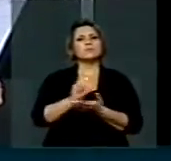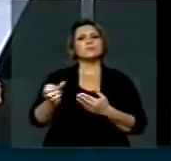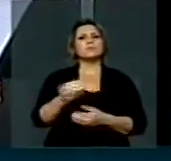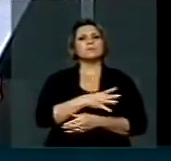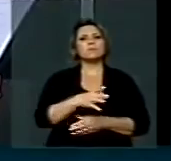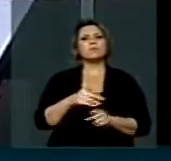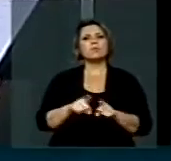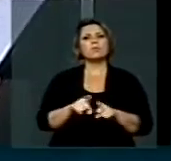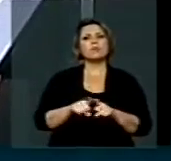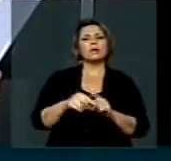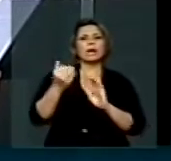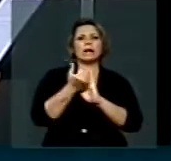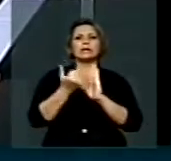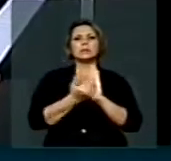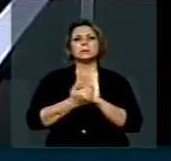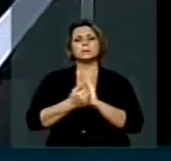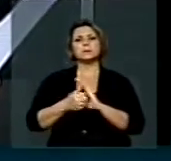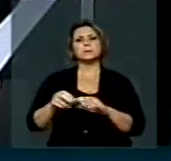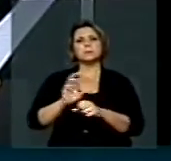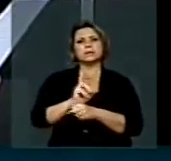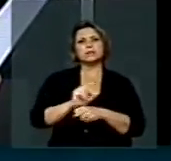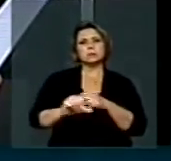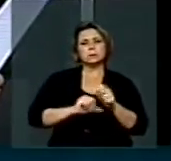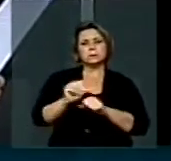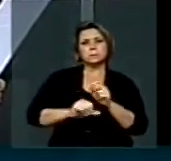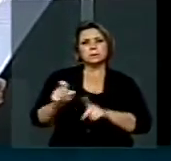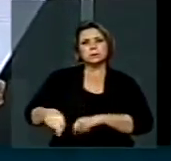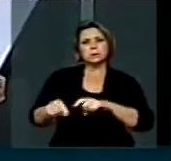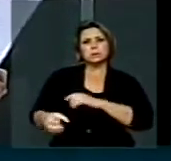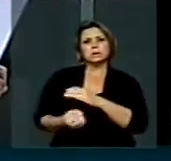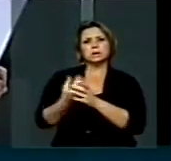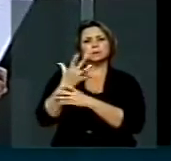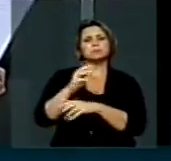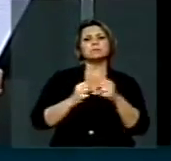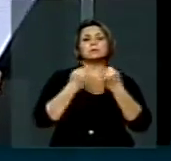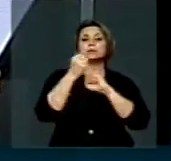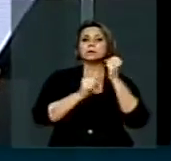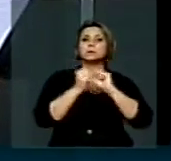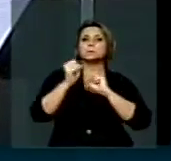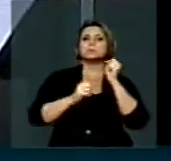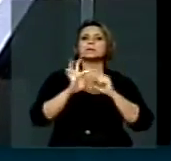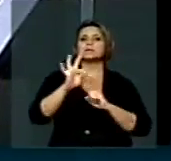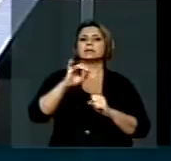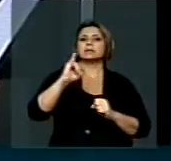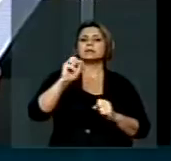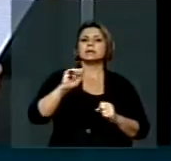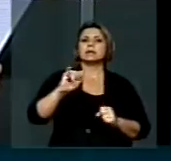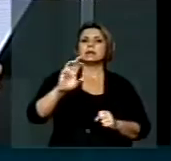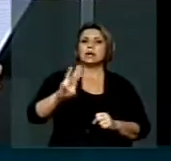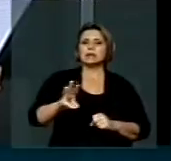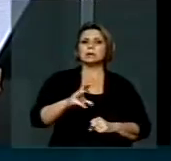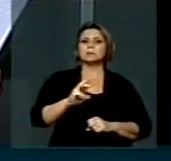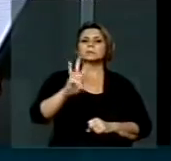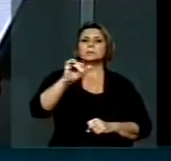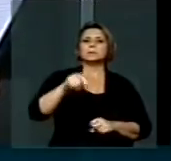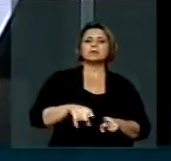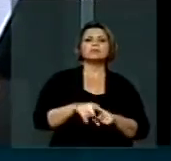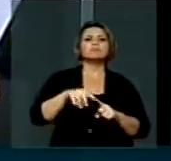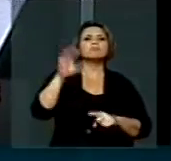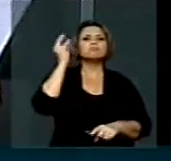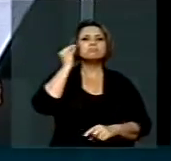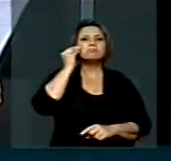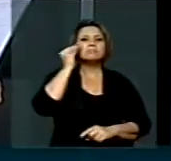ousado e bem-sucedido programa de reforma agrária e expansão industrial. A Taiwan dos Atayal experimenta